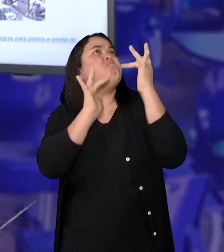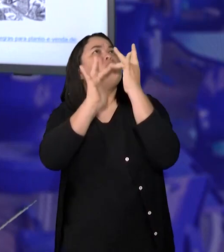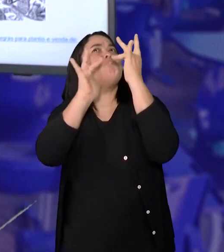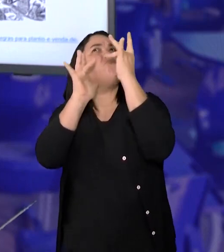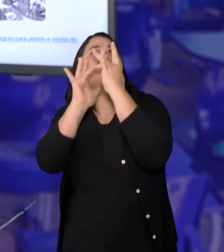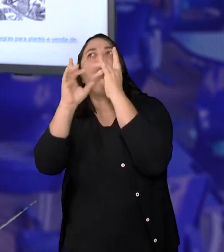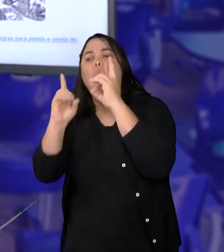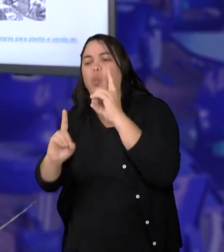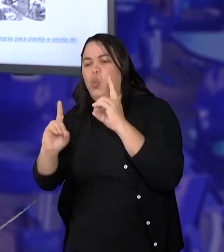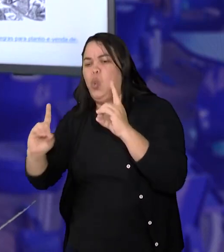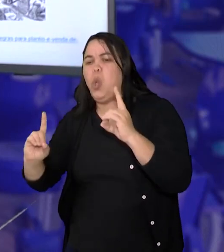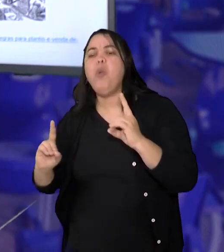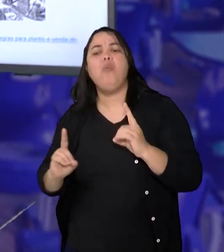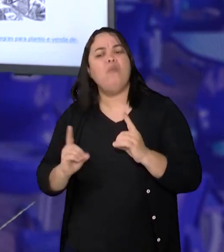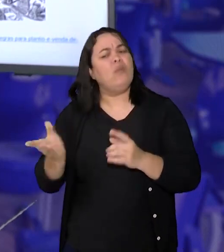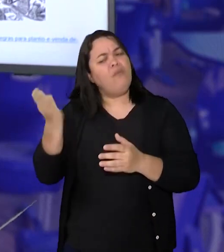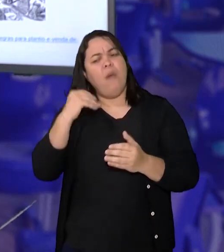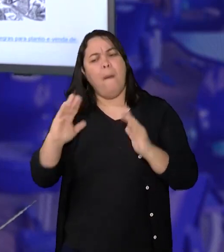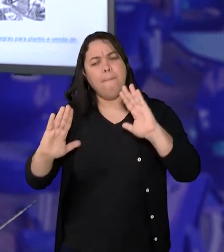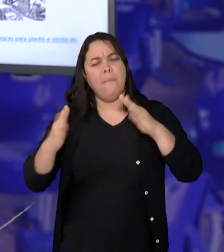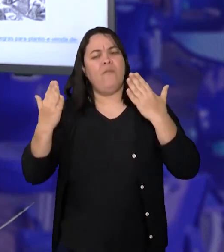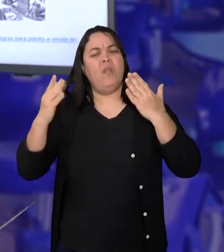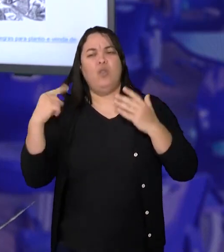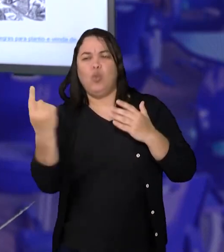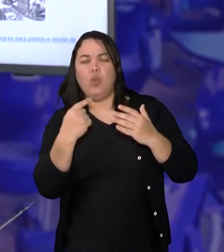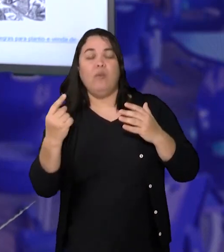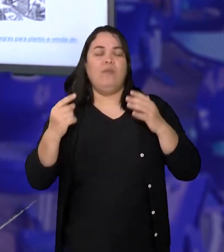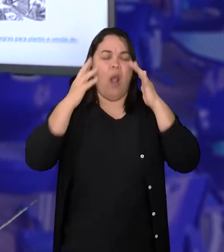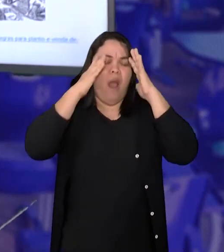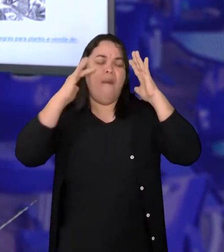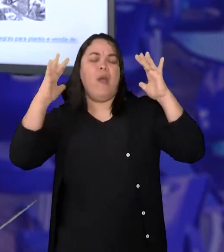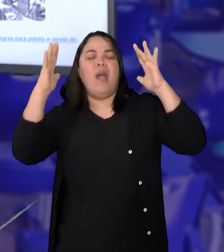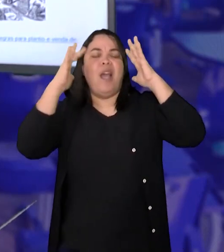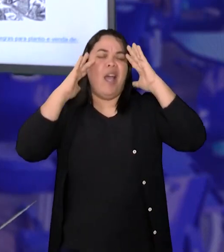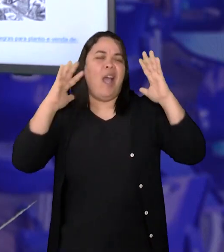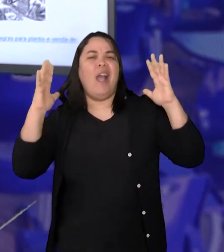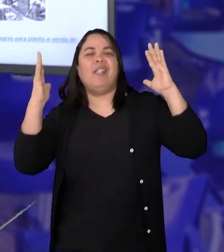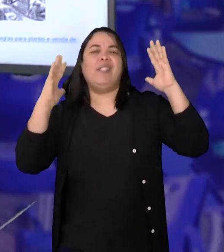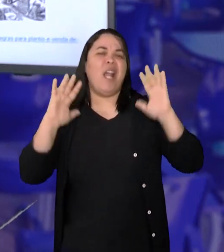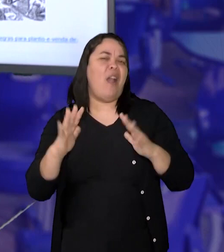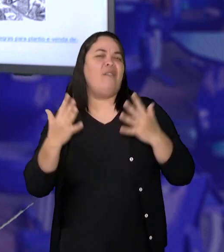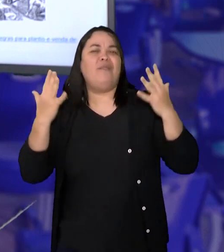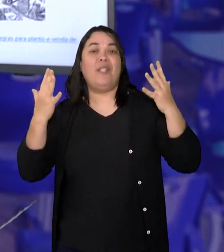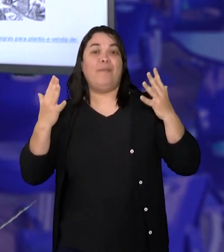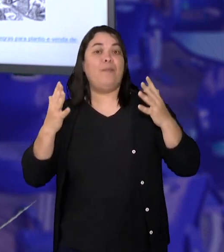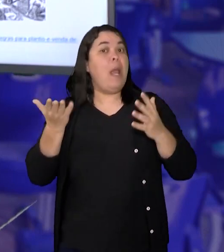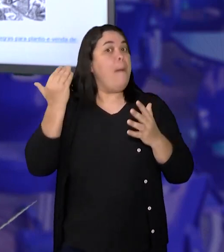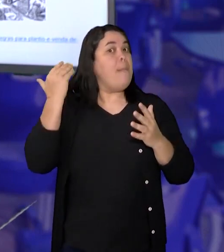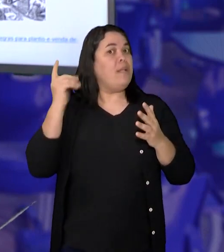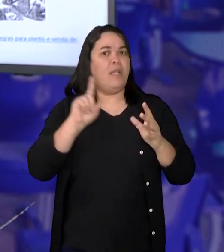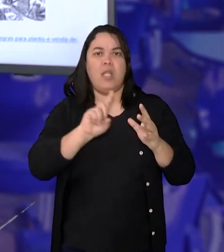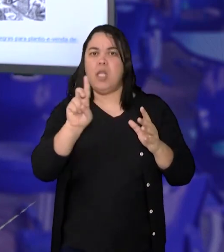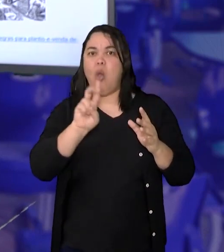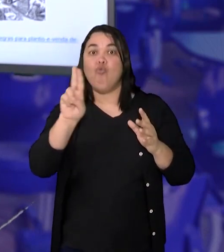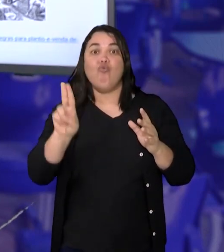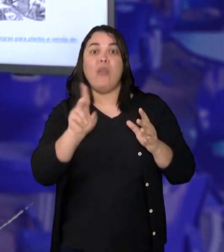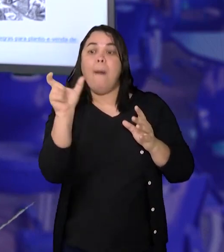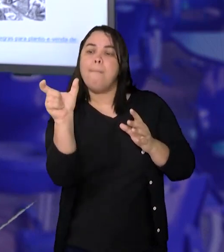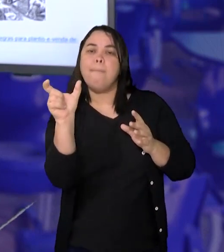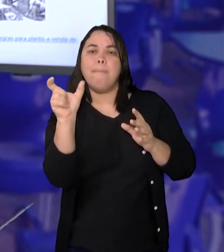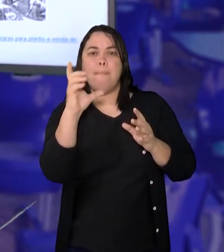lá para a festa, então todo mundo toma essa droga aqui e tal, certo? Lembrando que naquele tempo não tinha essa palavra droga não, tá